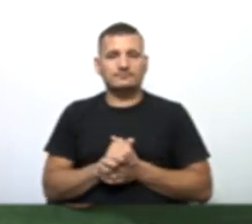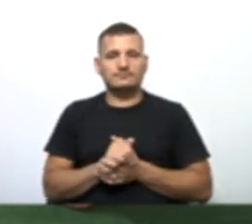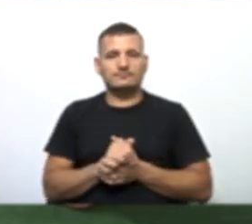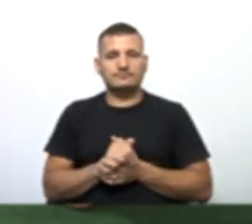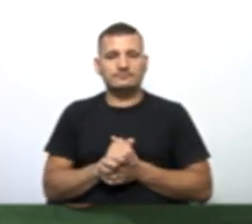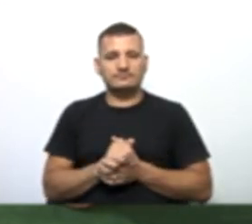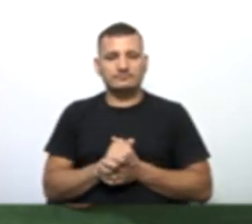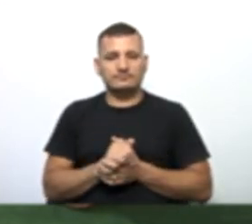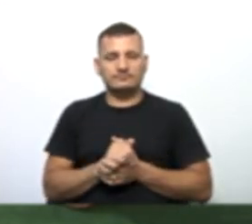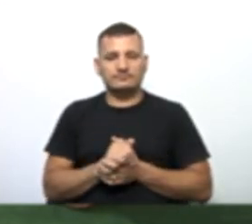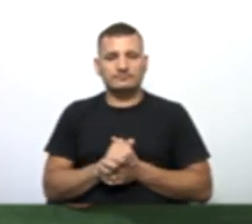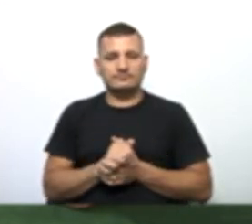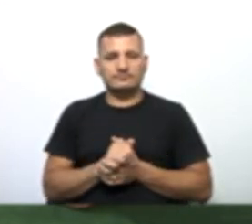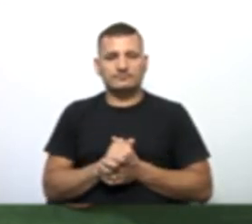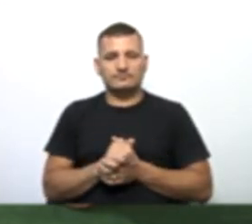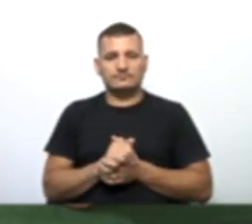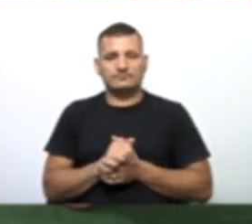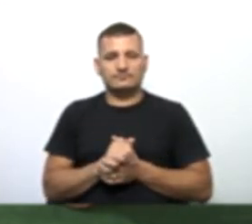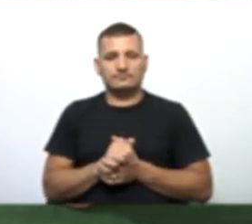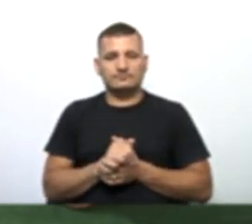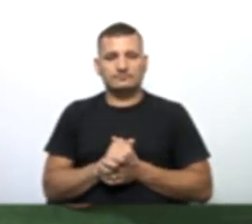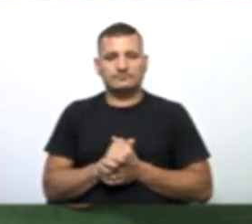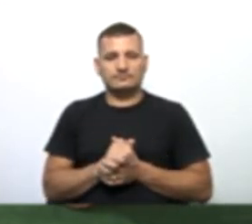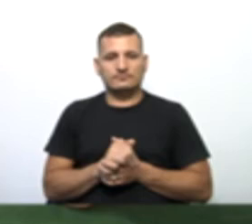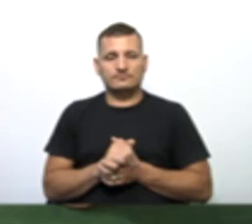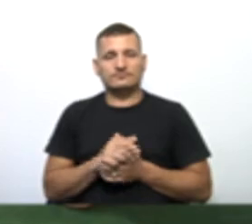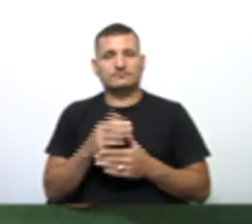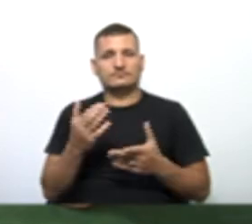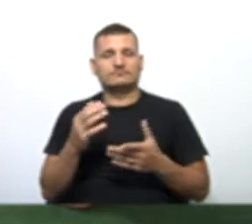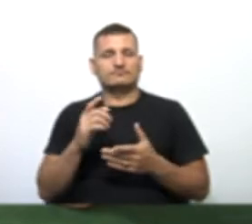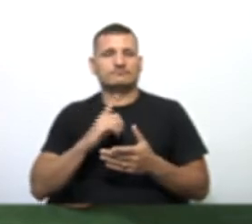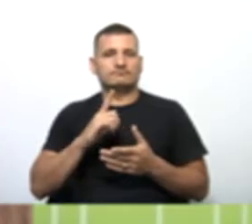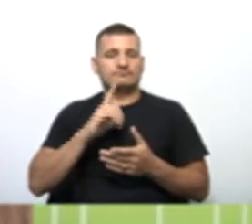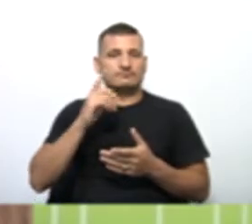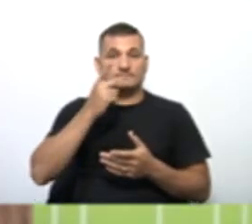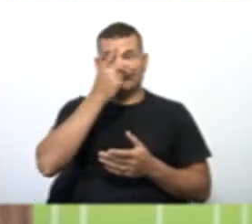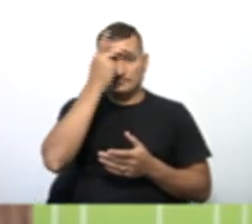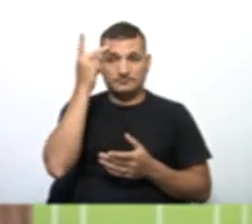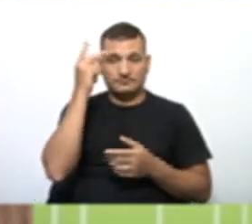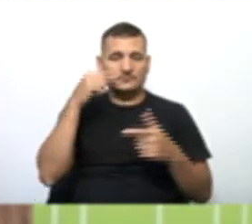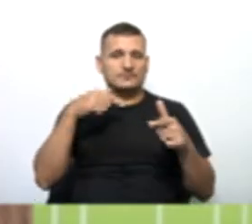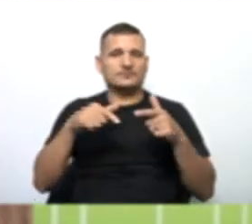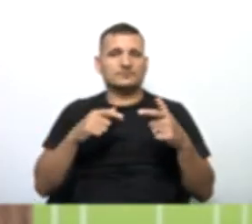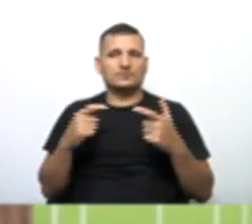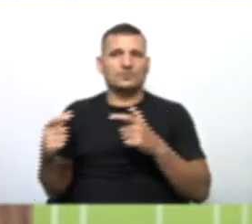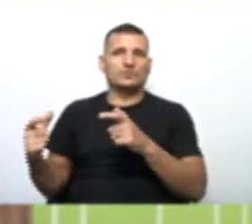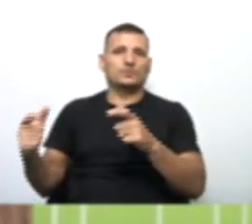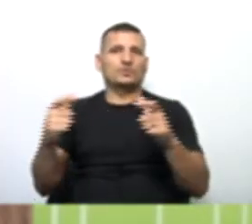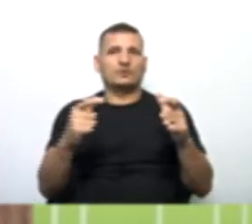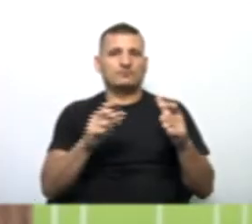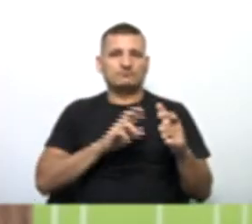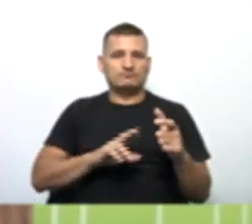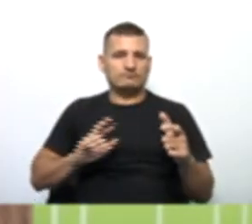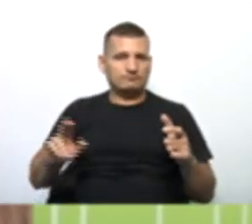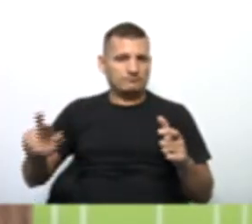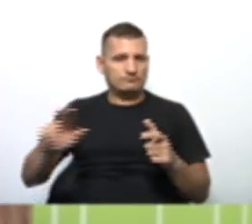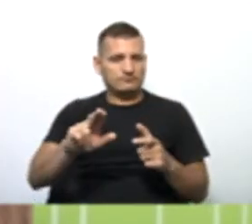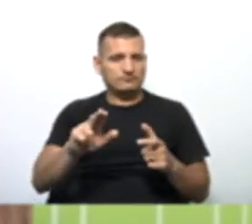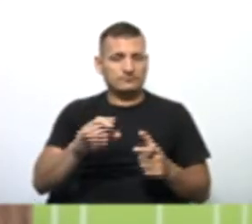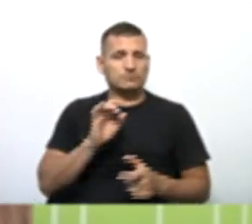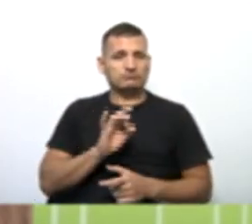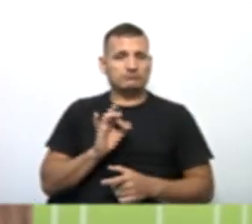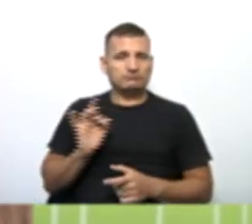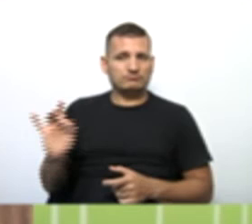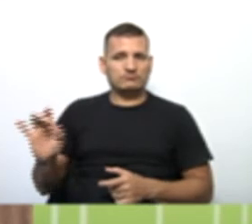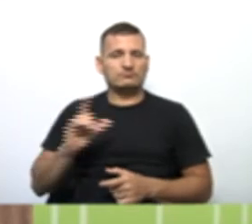que, nesse sentido, temos aí as pessoas, né, trabalhando em locais diferentes e cada um deles tem um